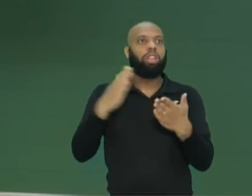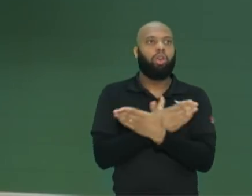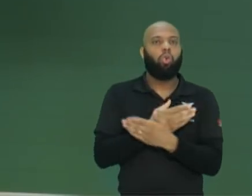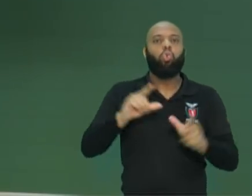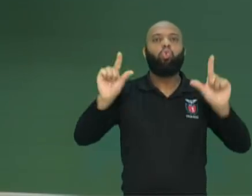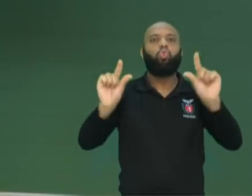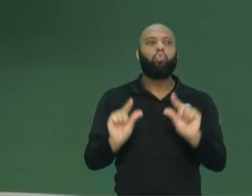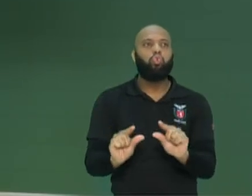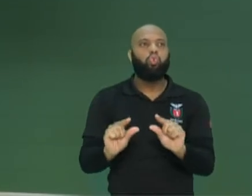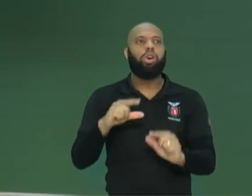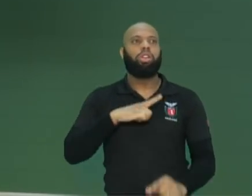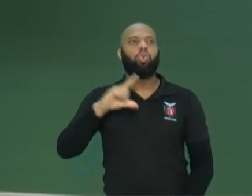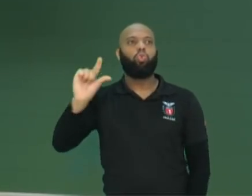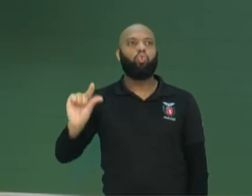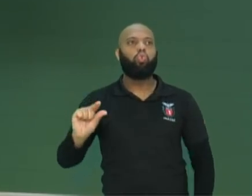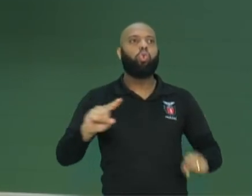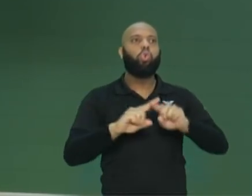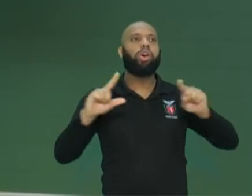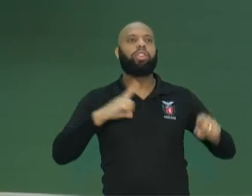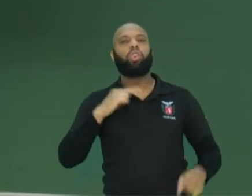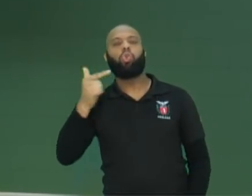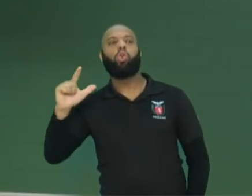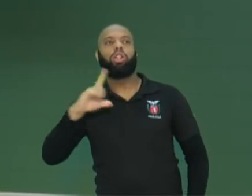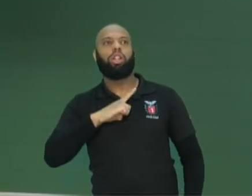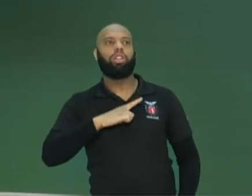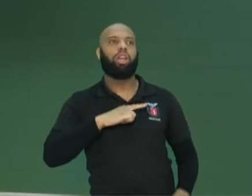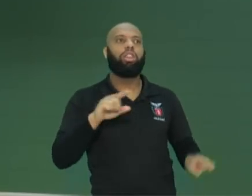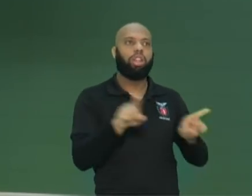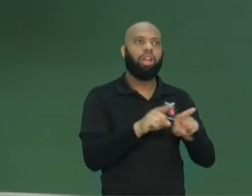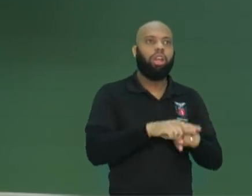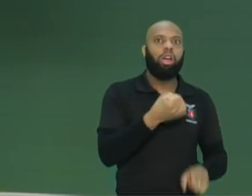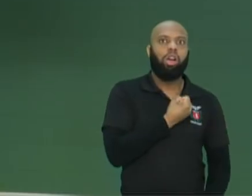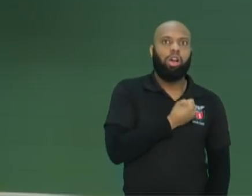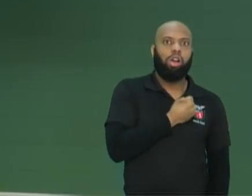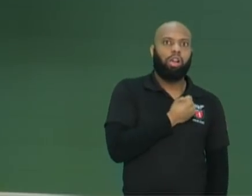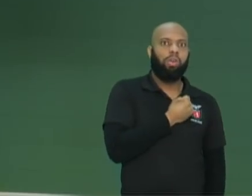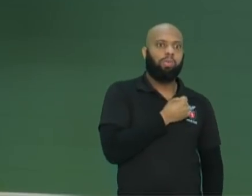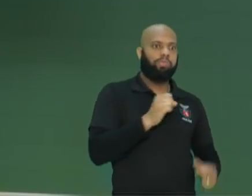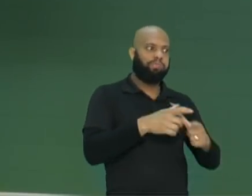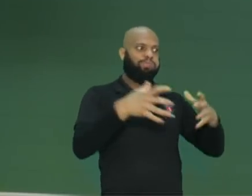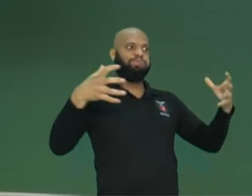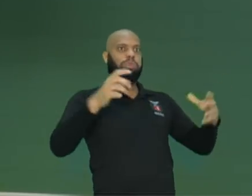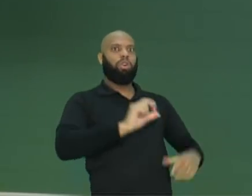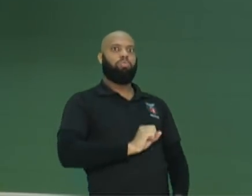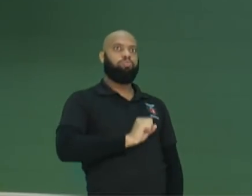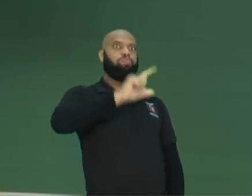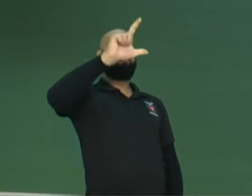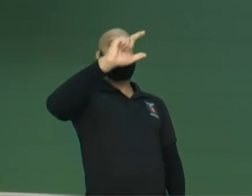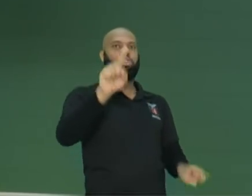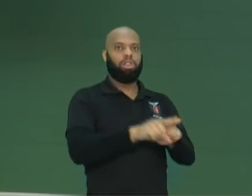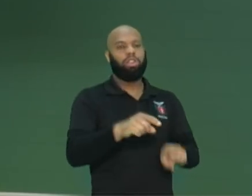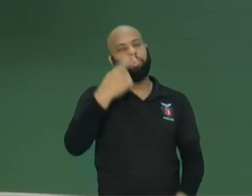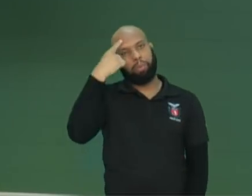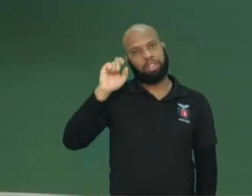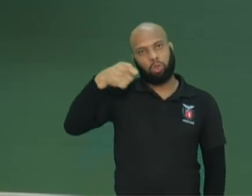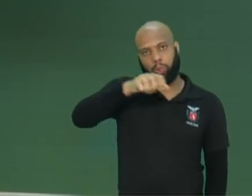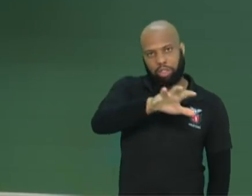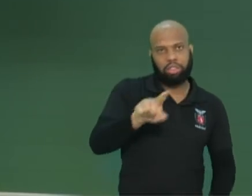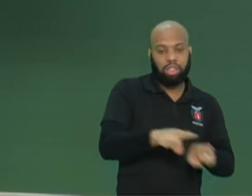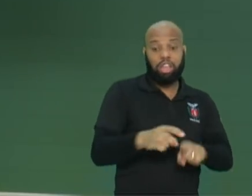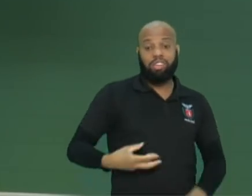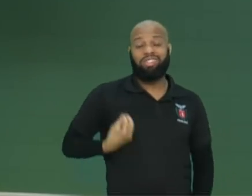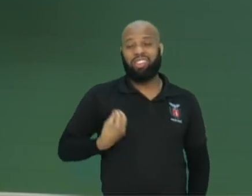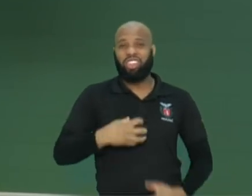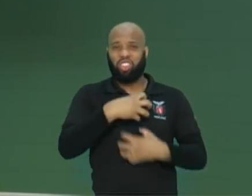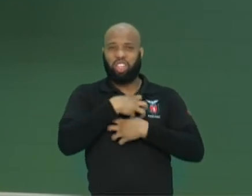índice bem menor, mas tem outras regiões com índices ali bem alarmantes, né? Quando a gente pensa nessa questão de viver